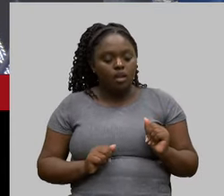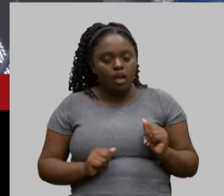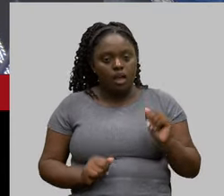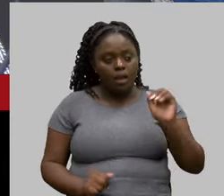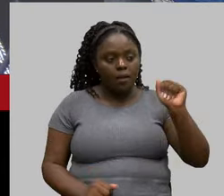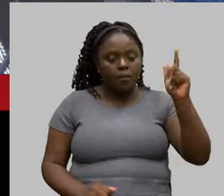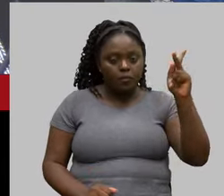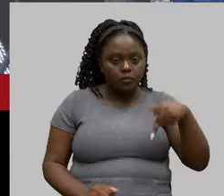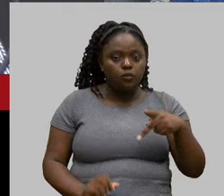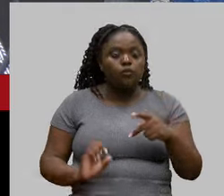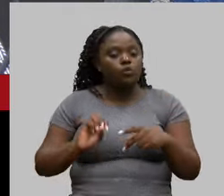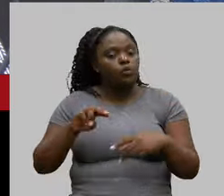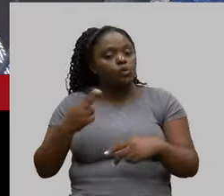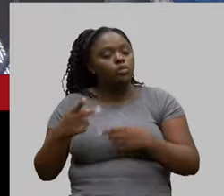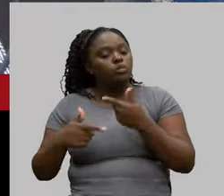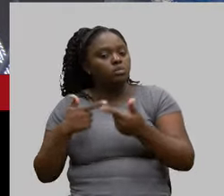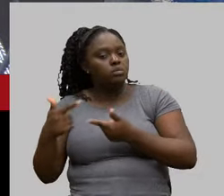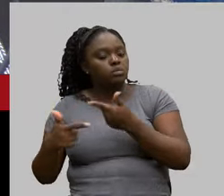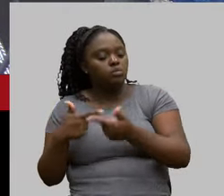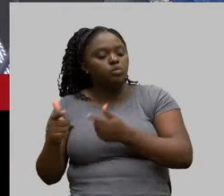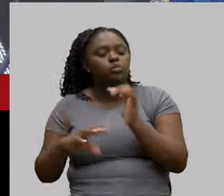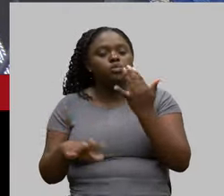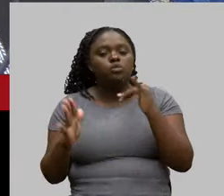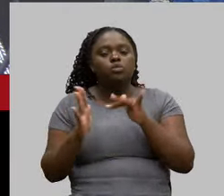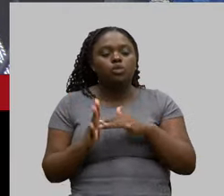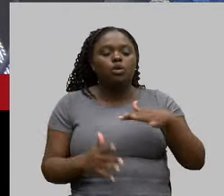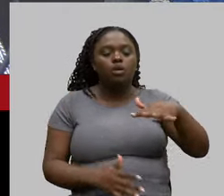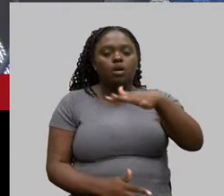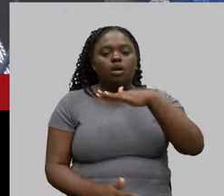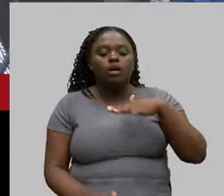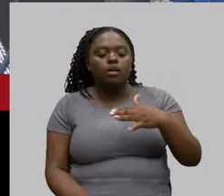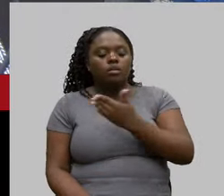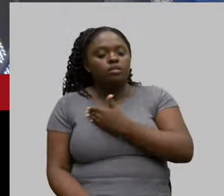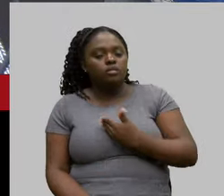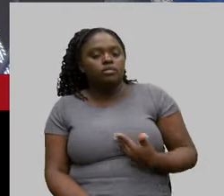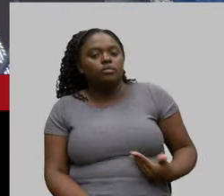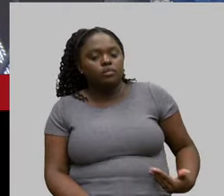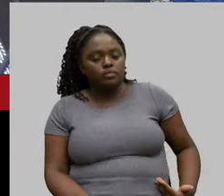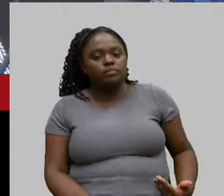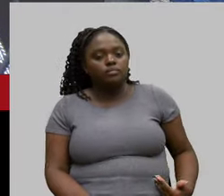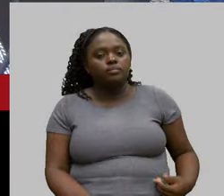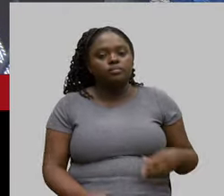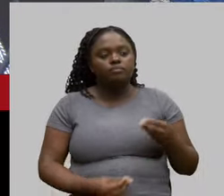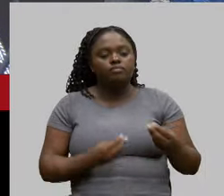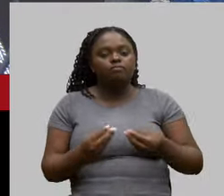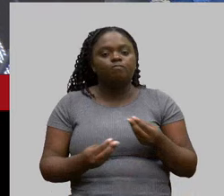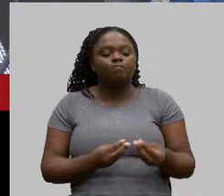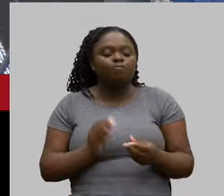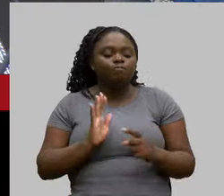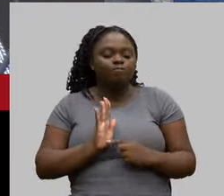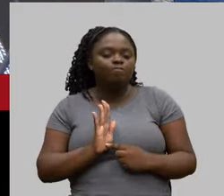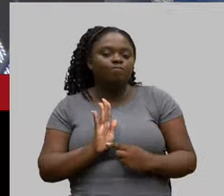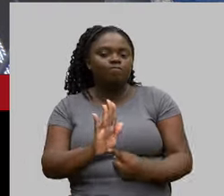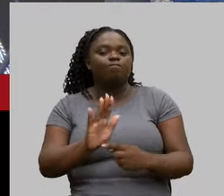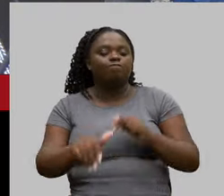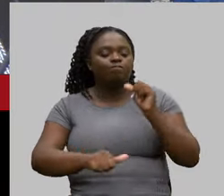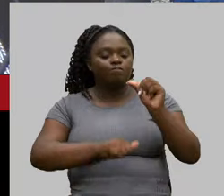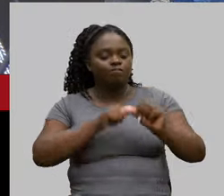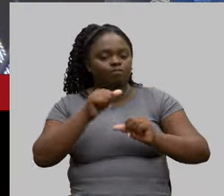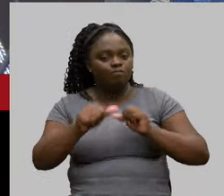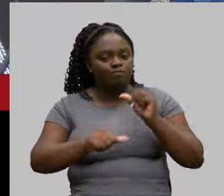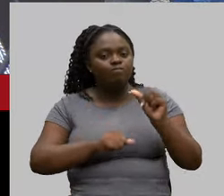Aposentados de todas as esferas de governo sobre o impacto das mudanças previdenciárias